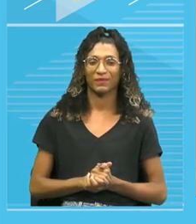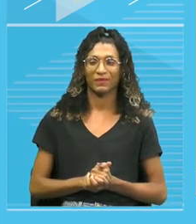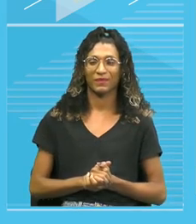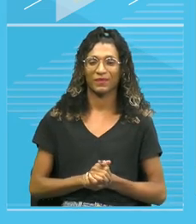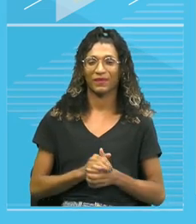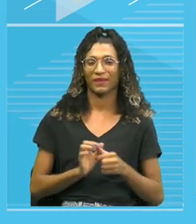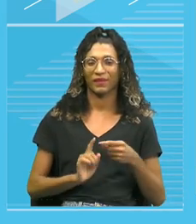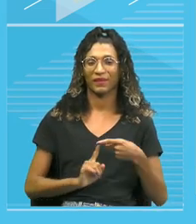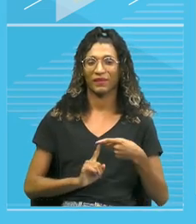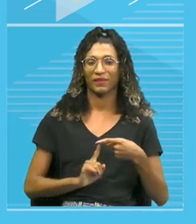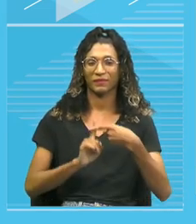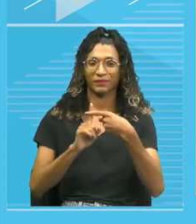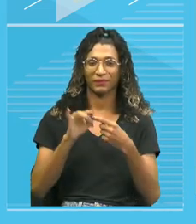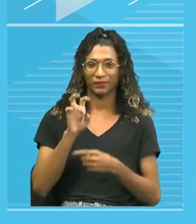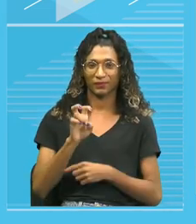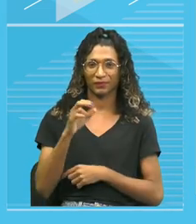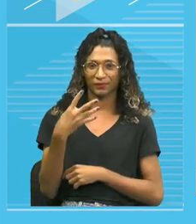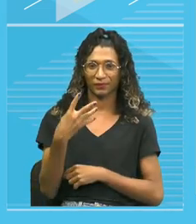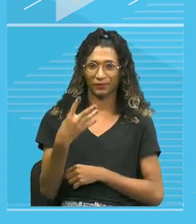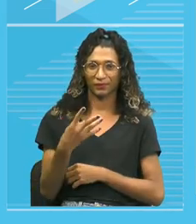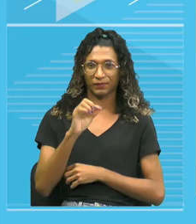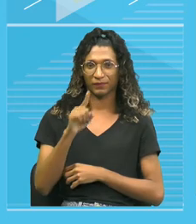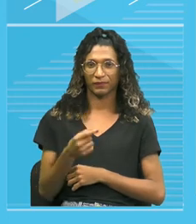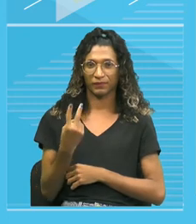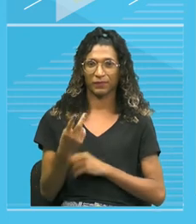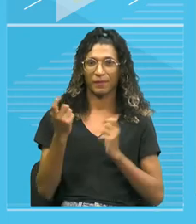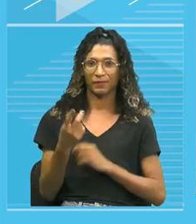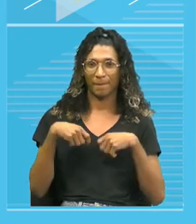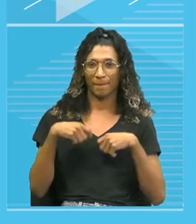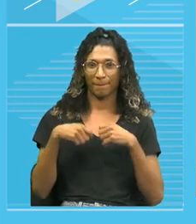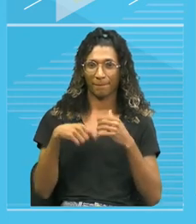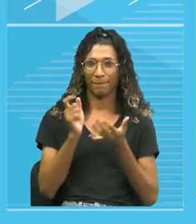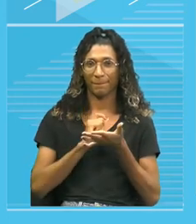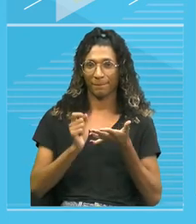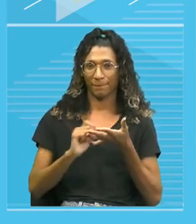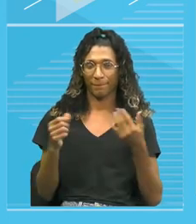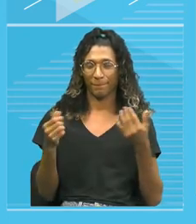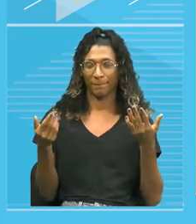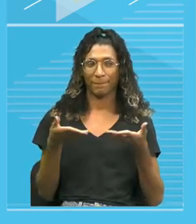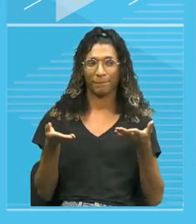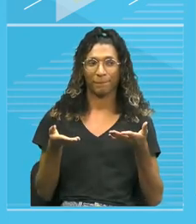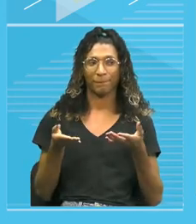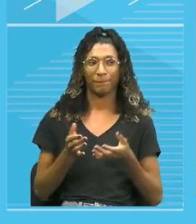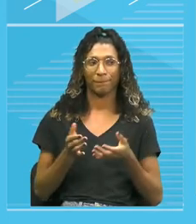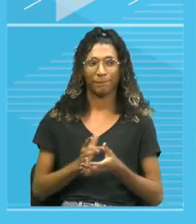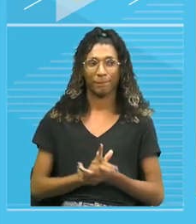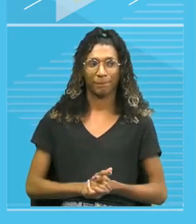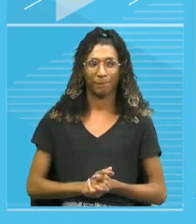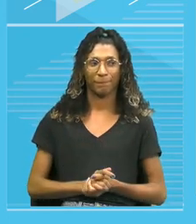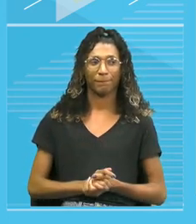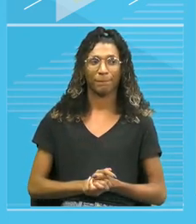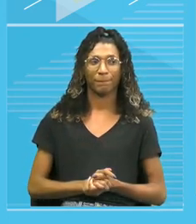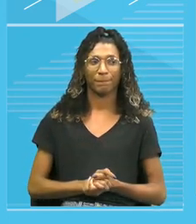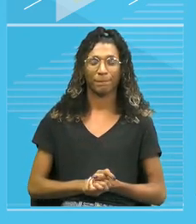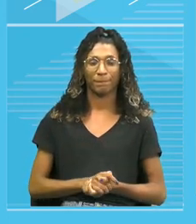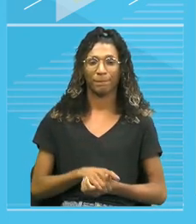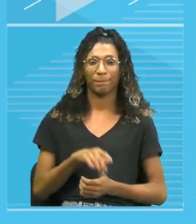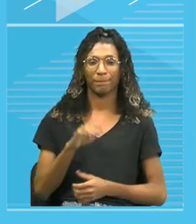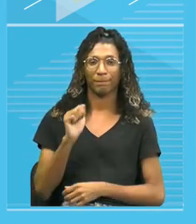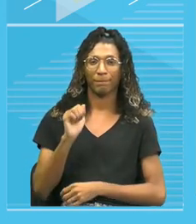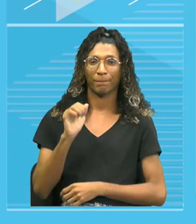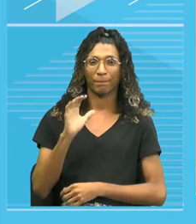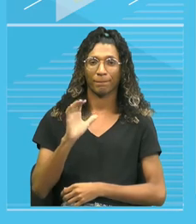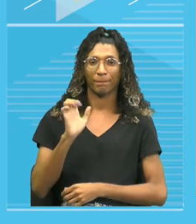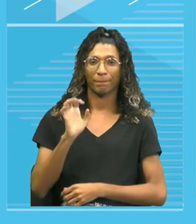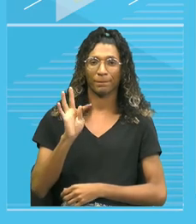mais 54,2 vamos escrever agora mas aliás O acetileno ele é